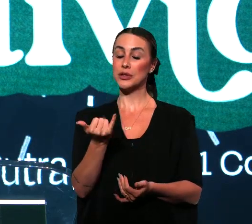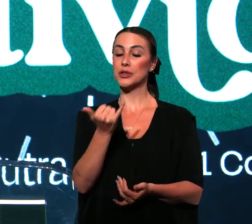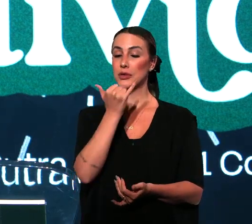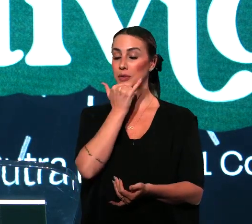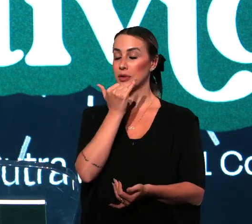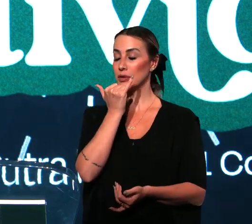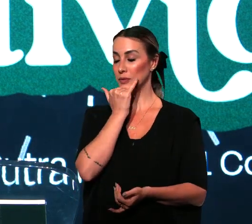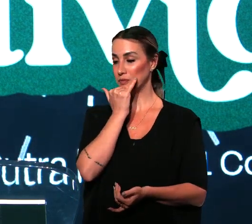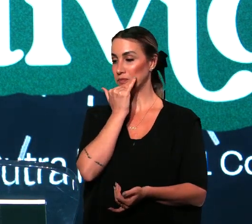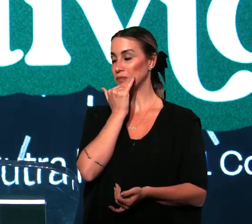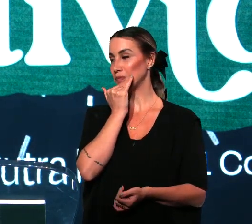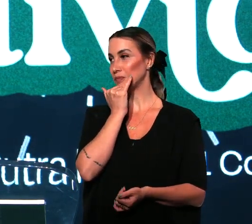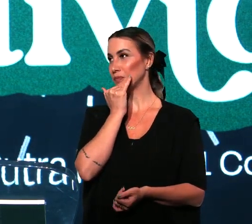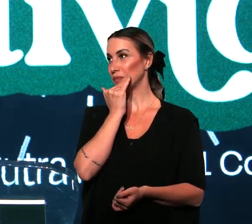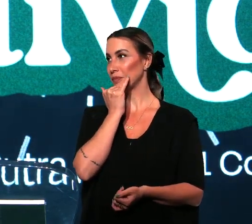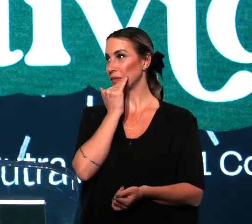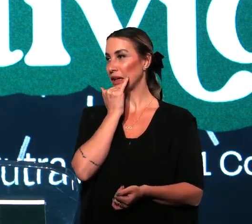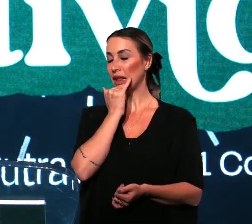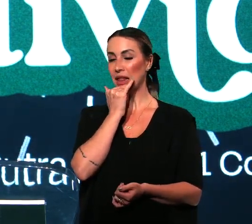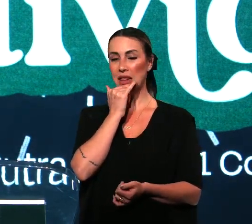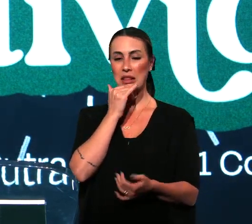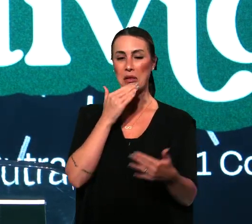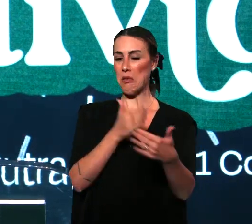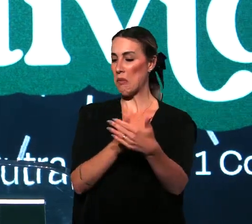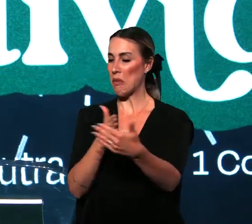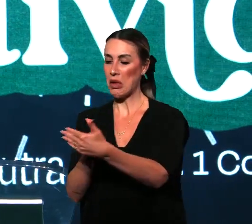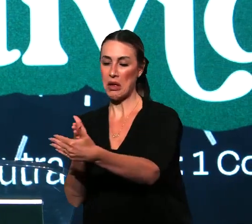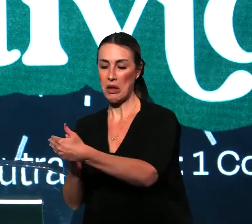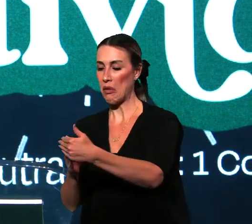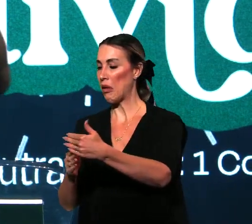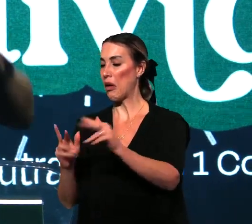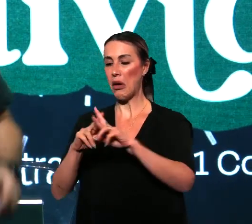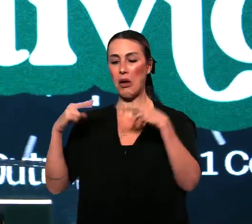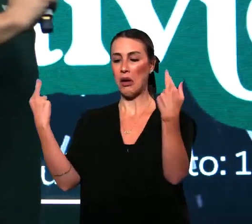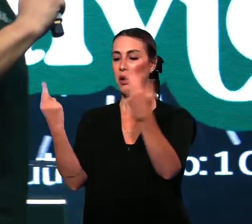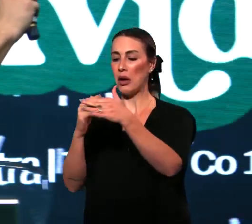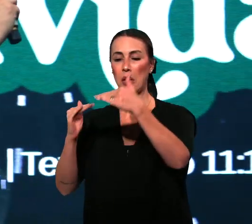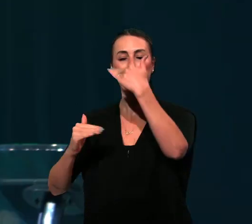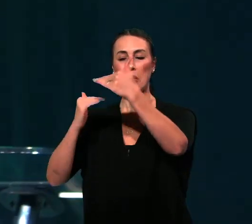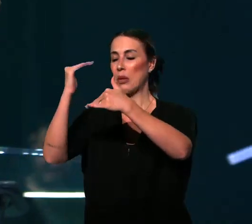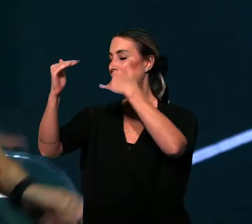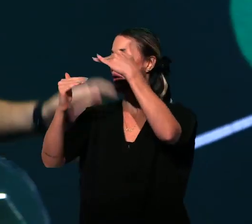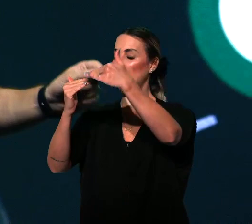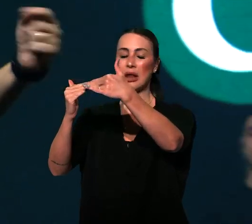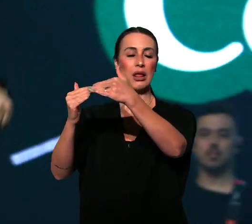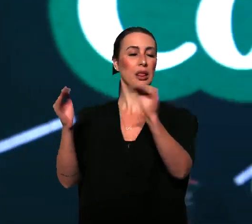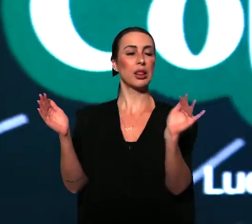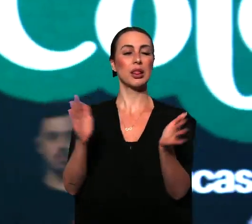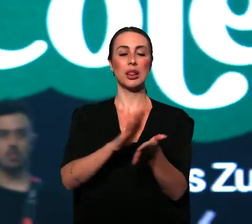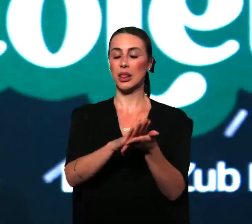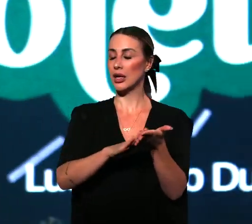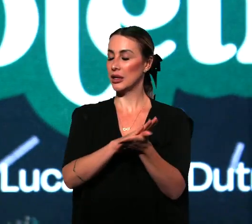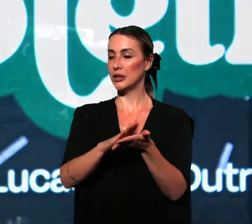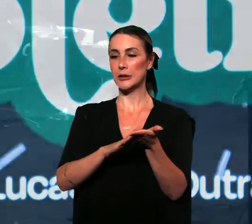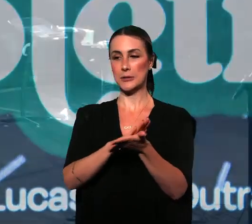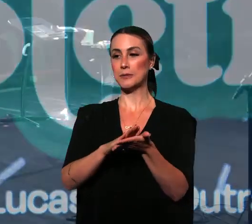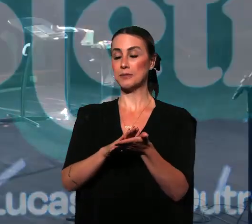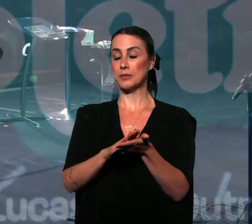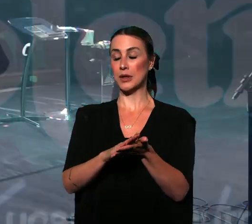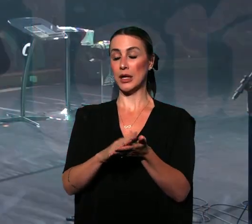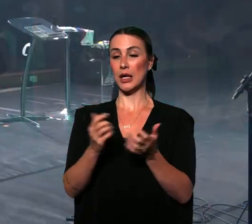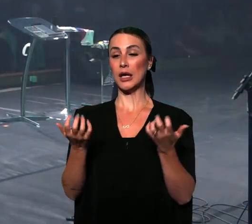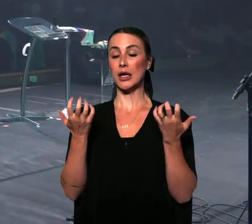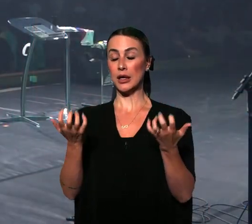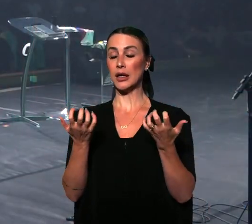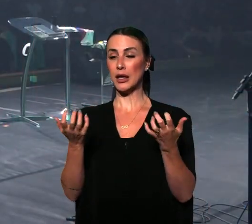vai impedir o avanço do reino, nada mais vai dividir o povo de Deus. Eu quero fazer uma oração também com aqueles que estão aqui hoje, que